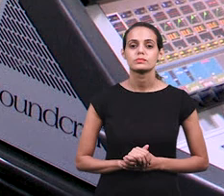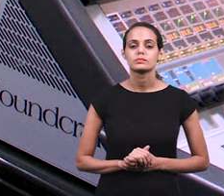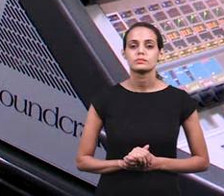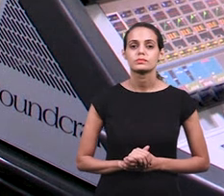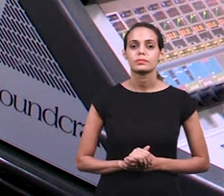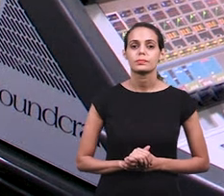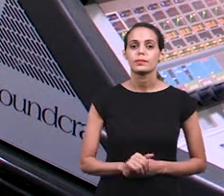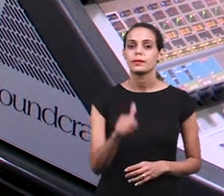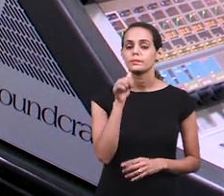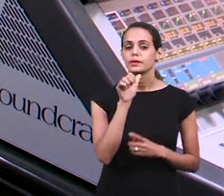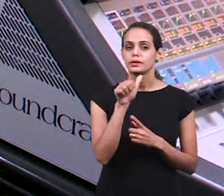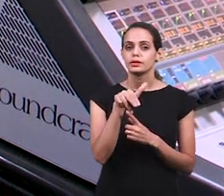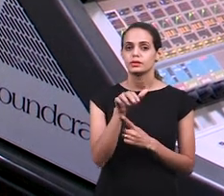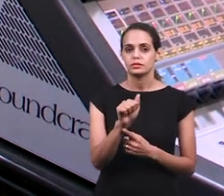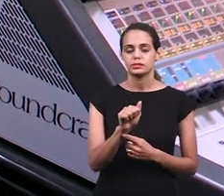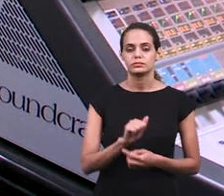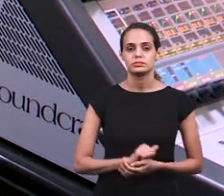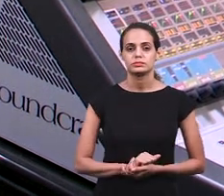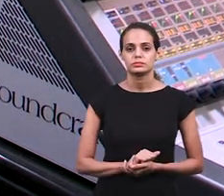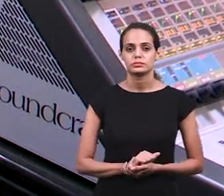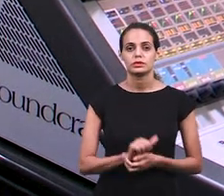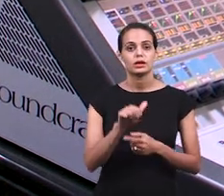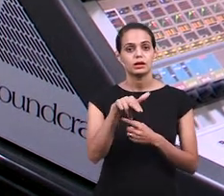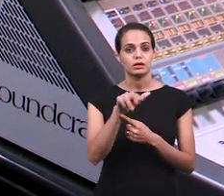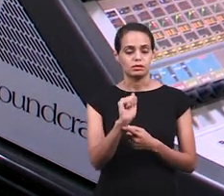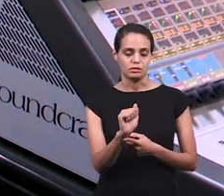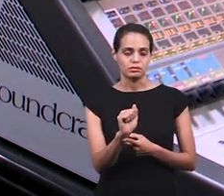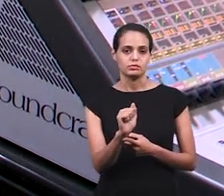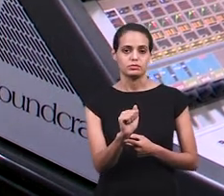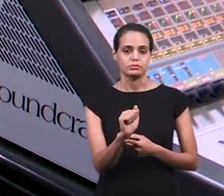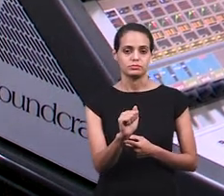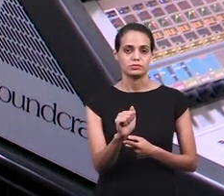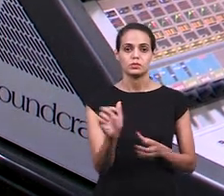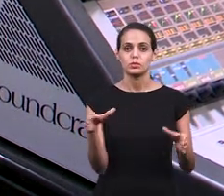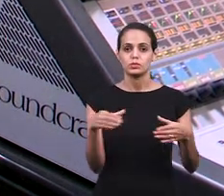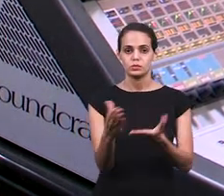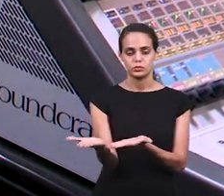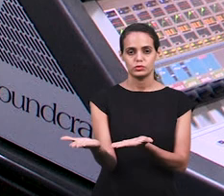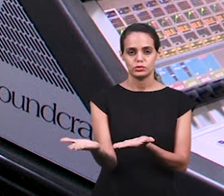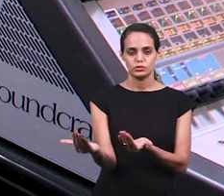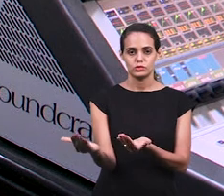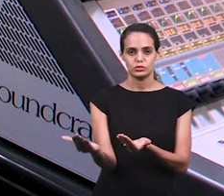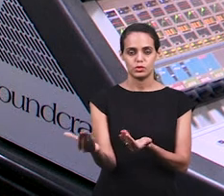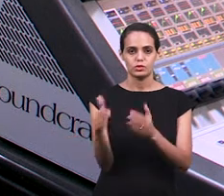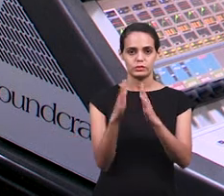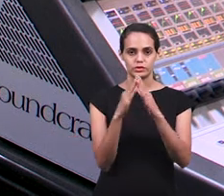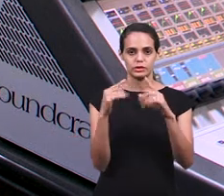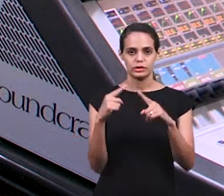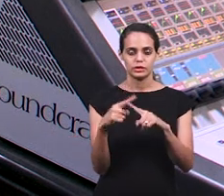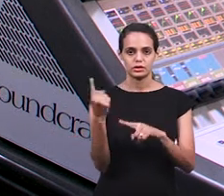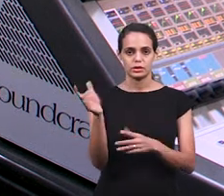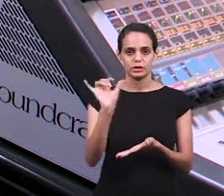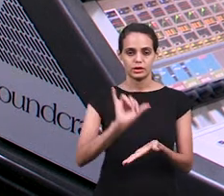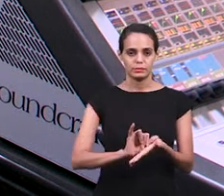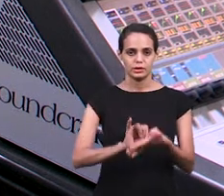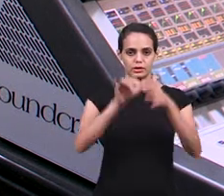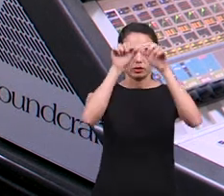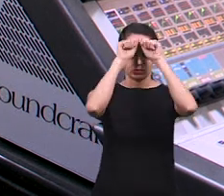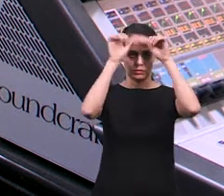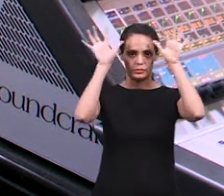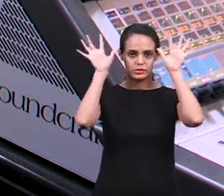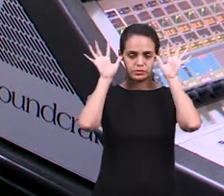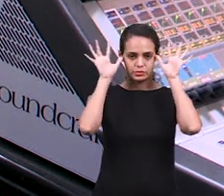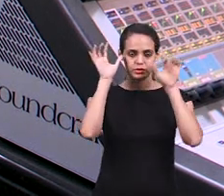resposta. Vai ser a nossa irmã, a Ana Carolina. Ana Carolina, ela pertence ao grupo de jovens da nossa igreja ali na capital